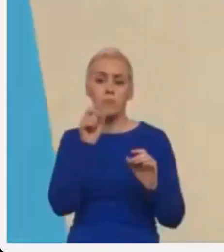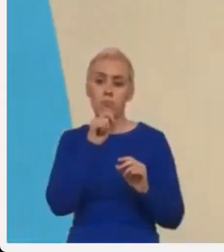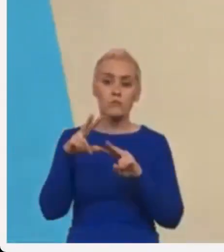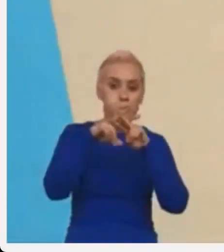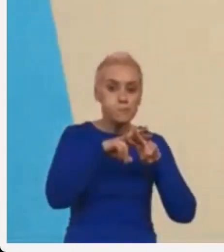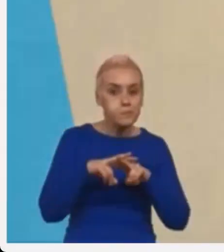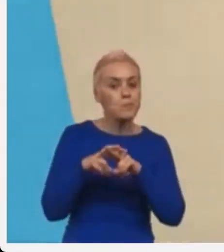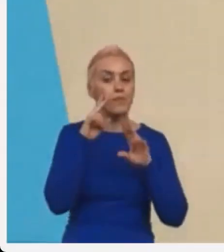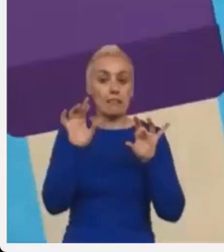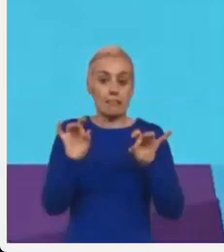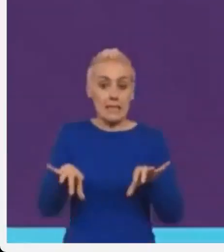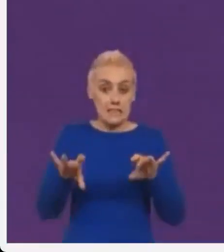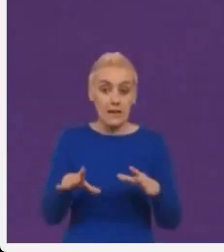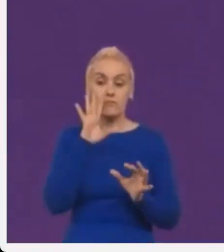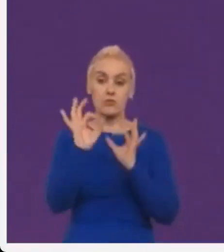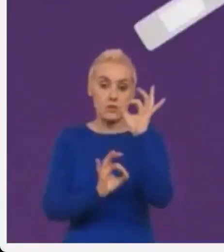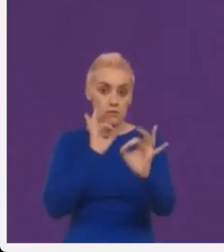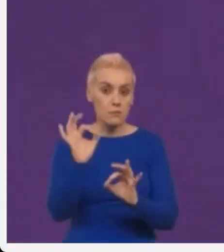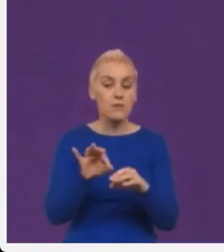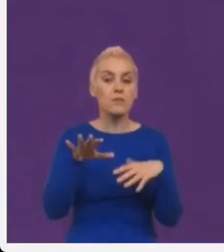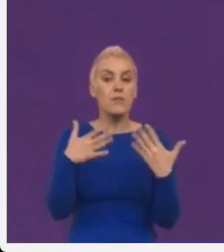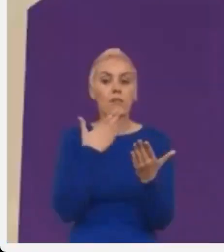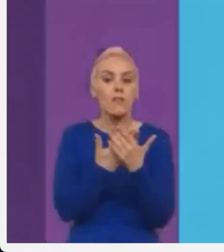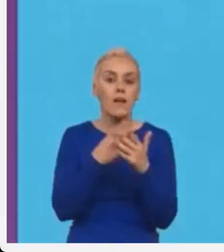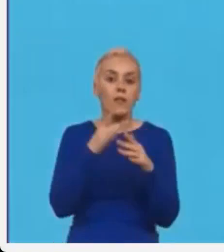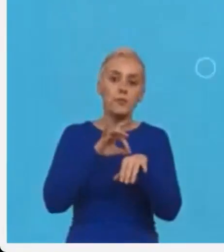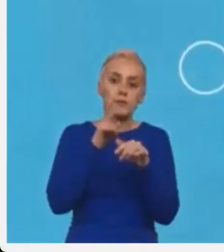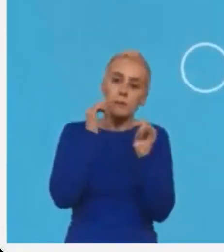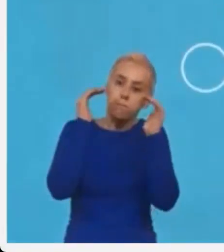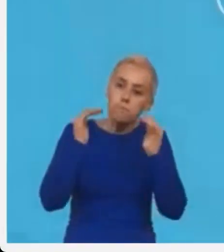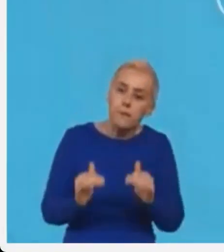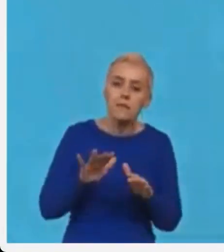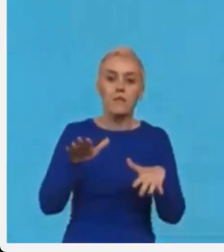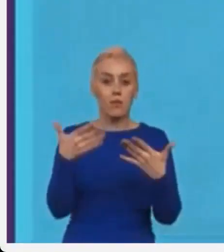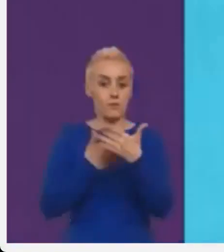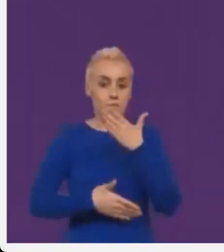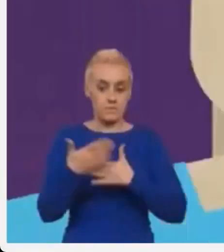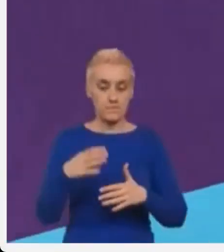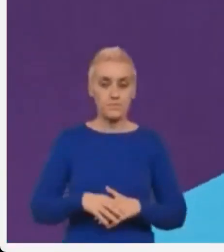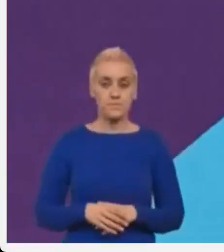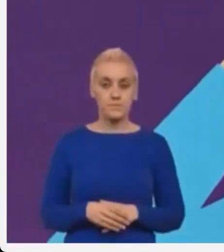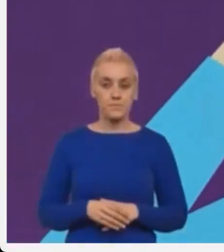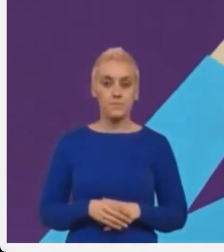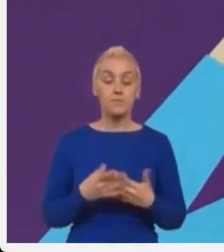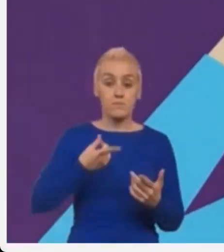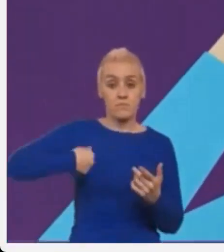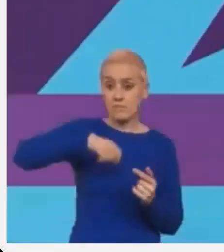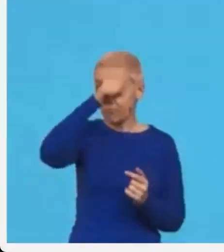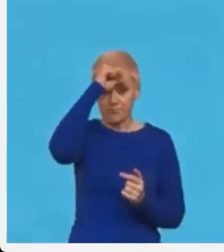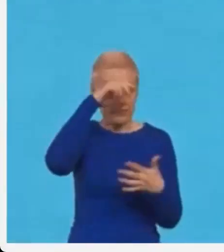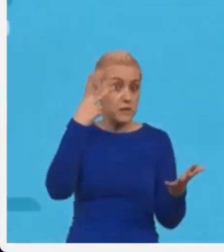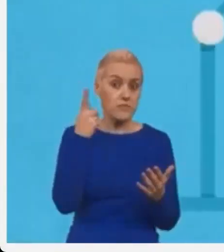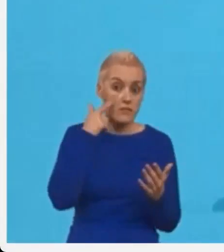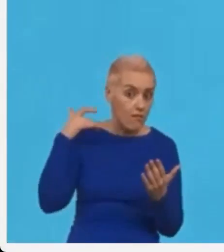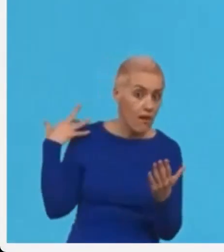diagnóstico, prevenção, tratamento ou atenuação de uma doença ou deficiência. Sem que nos apercebamos, ao